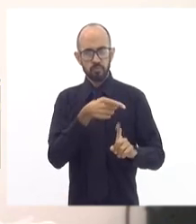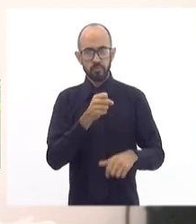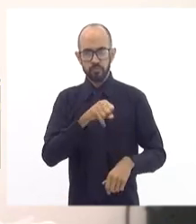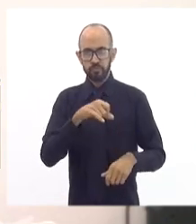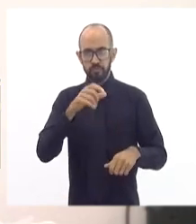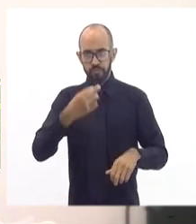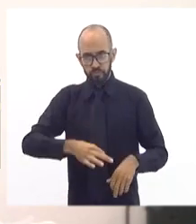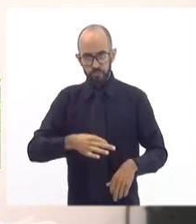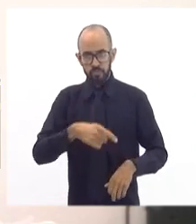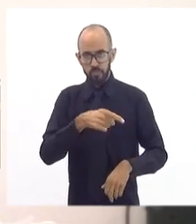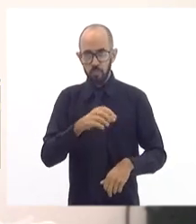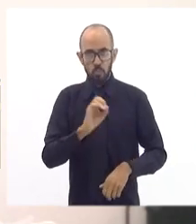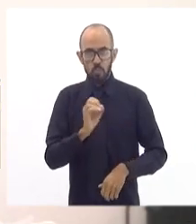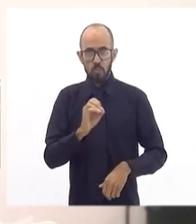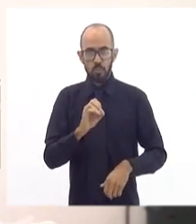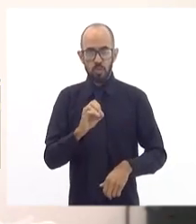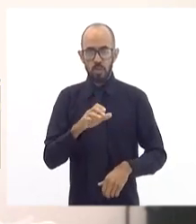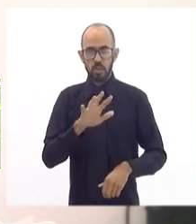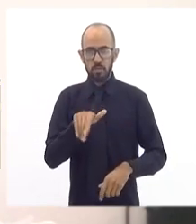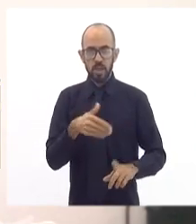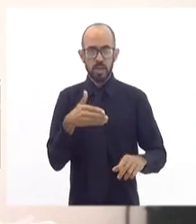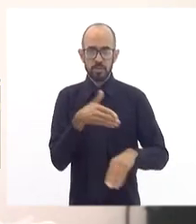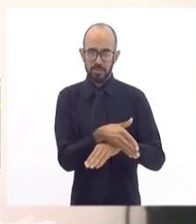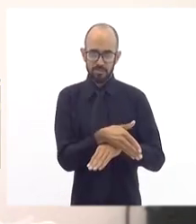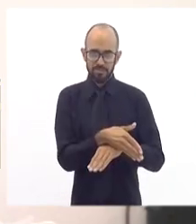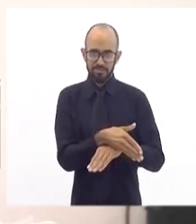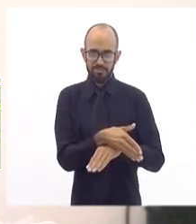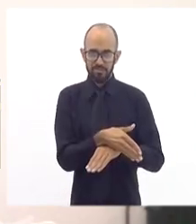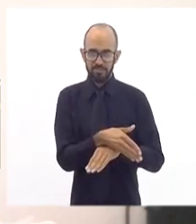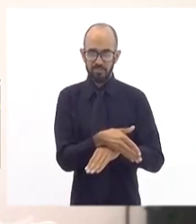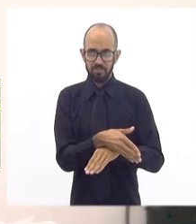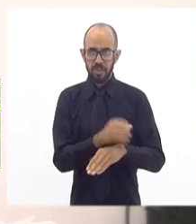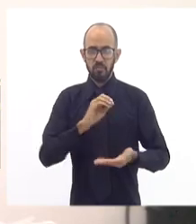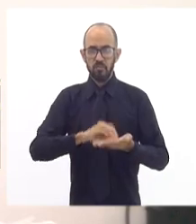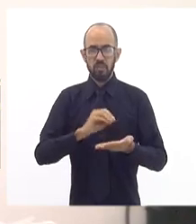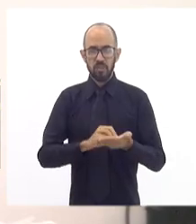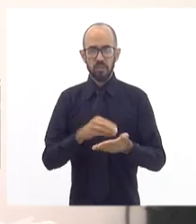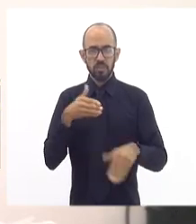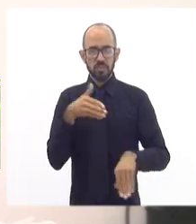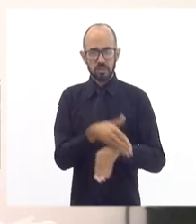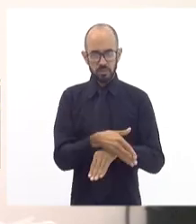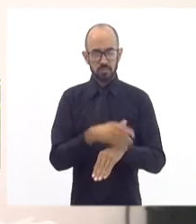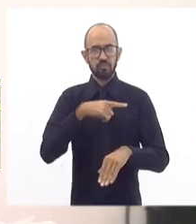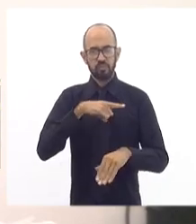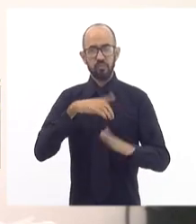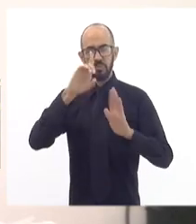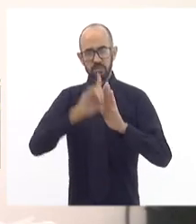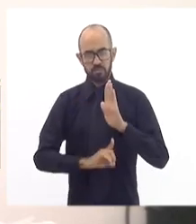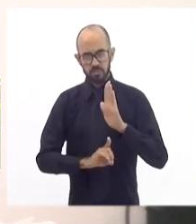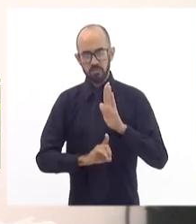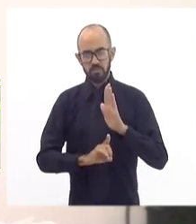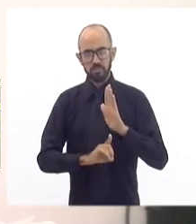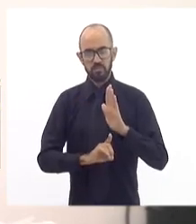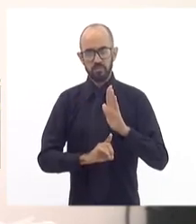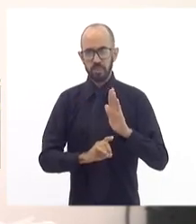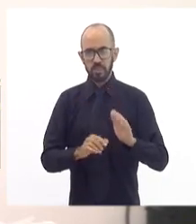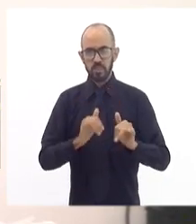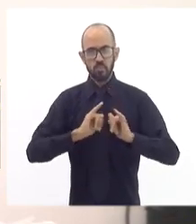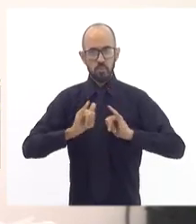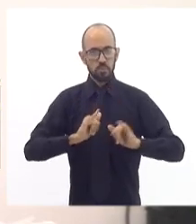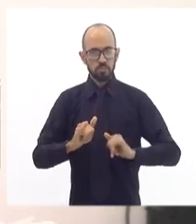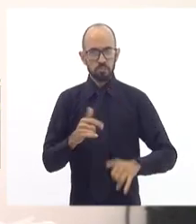ninguém teve acesso Então não é desconhecimento EA falta de acesso nós temos direito ao acesso à informação essa informação não está disponível